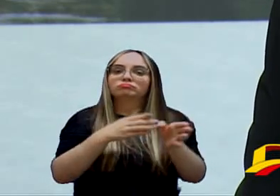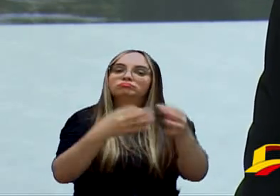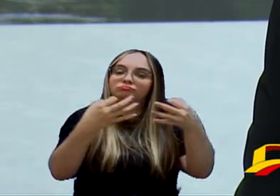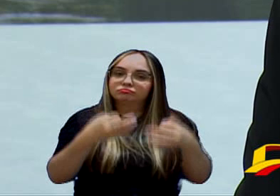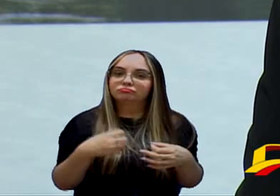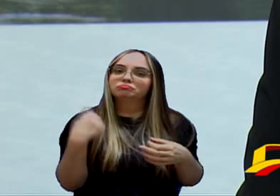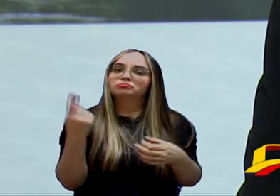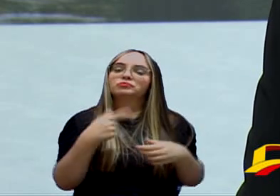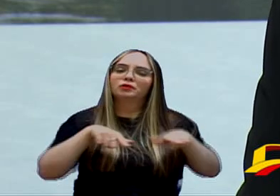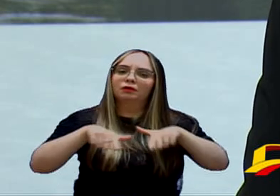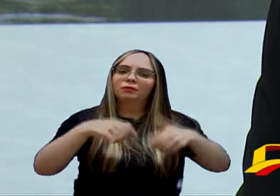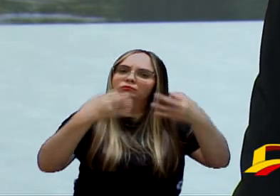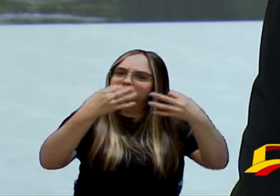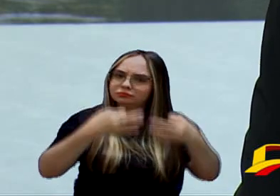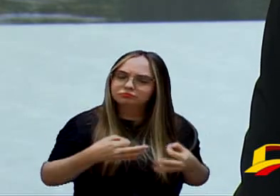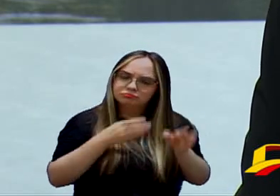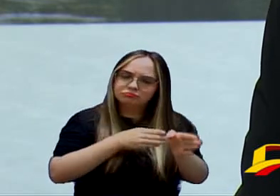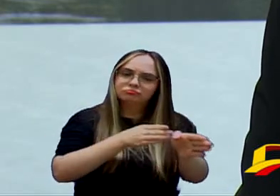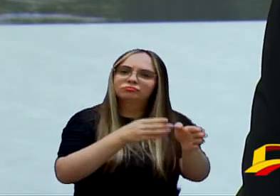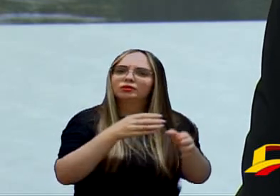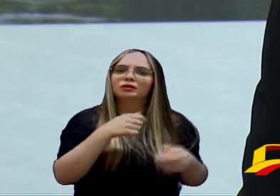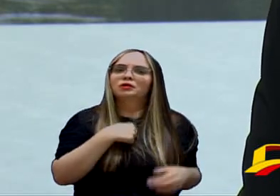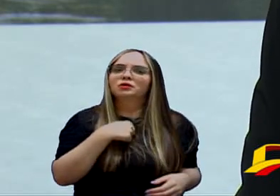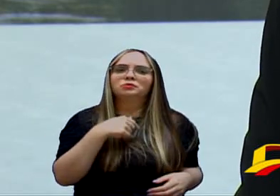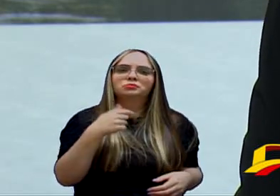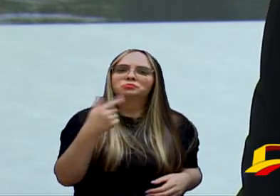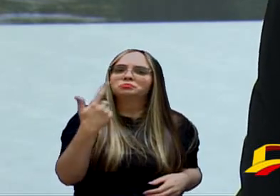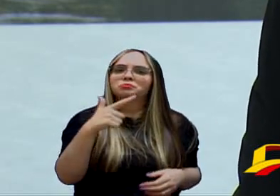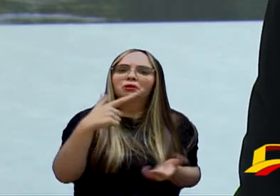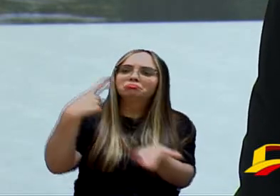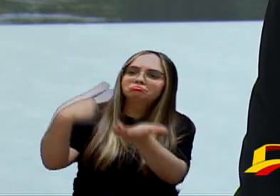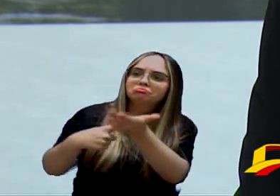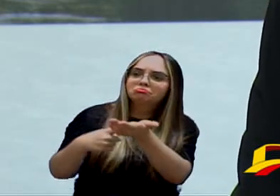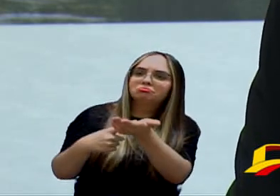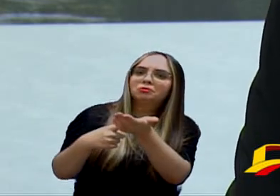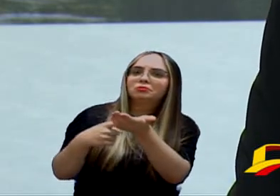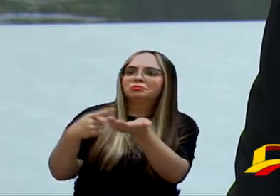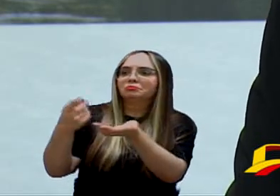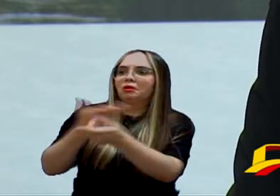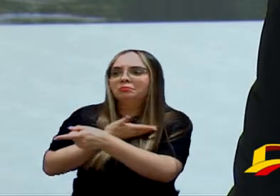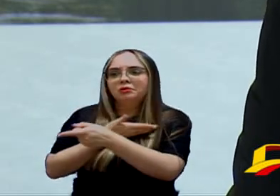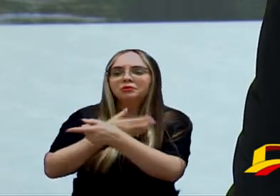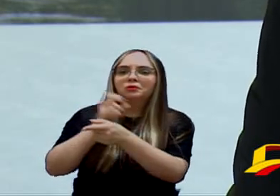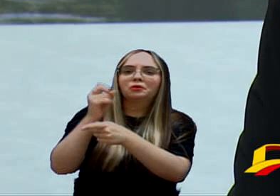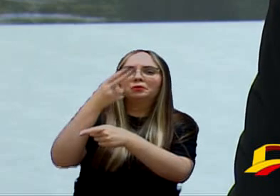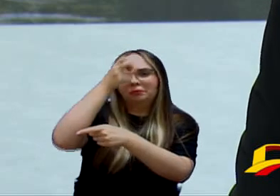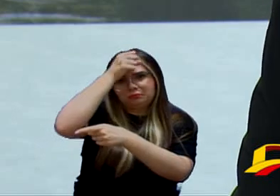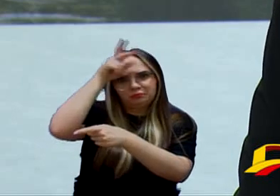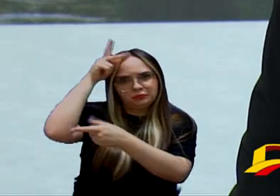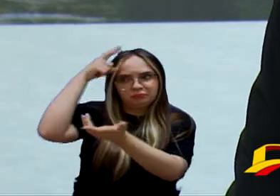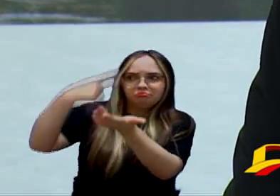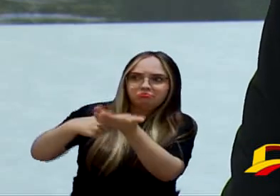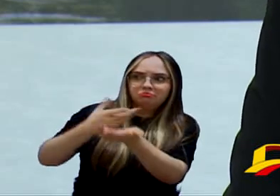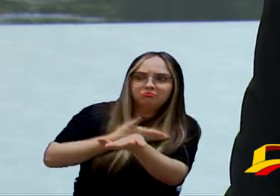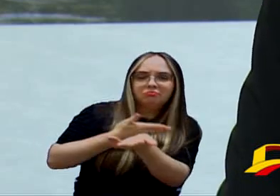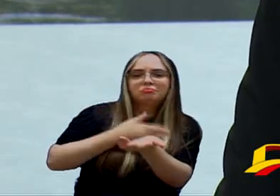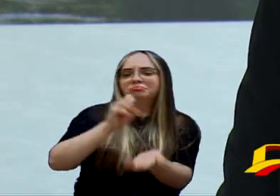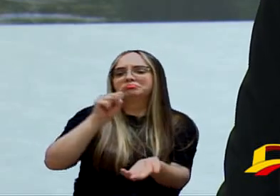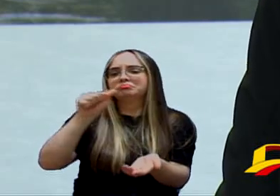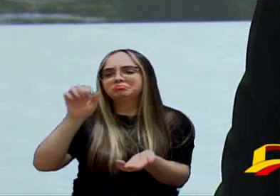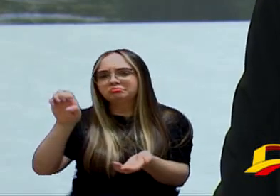fazendo nosso trabalho com integridade não tenho acordo com ninguém seja prefeitura sai